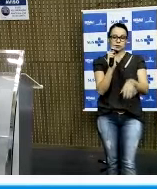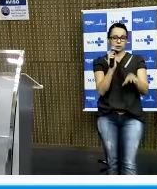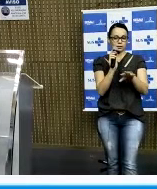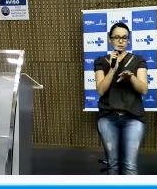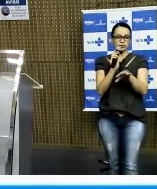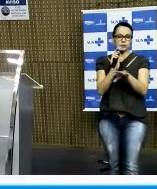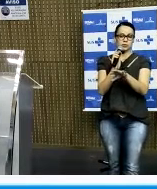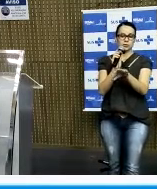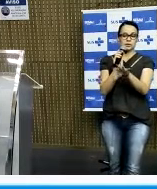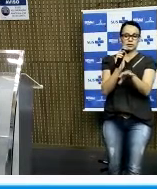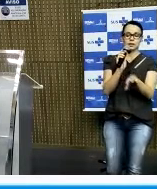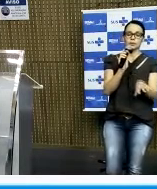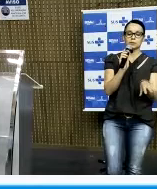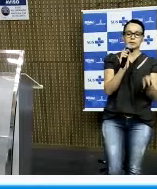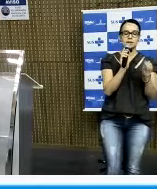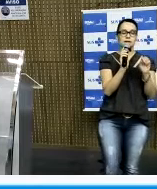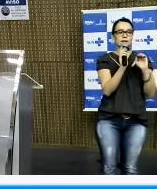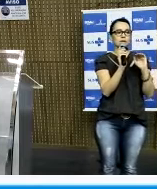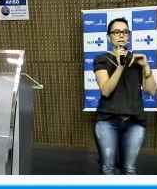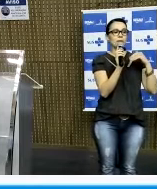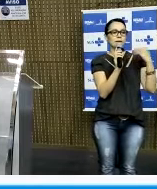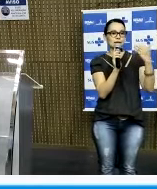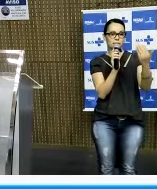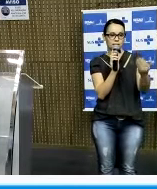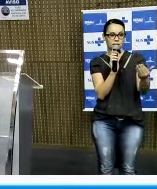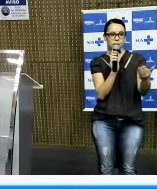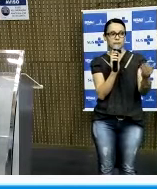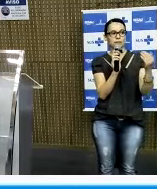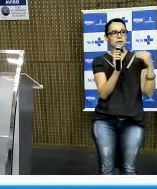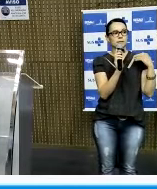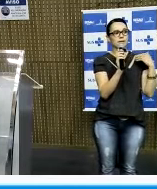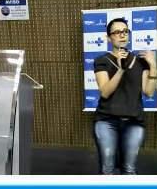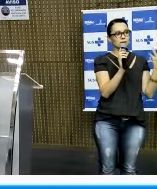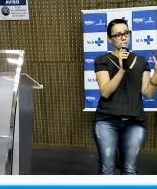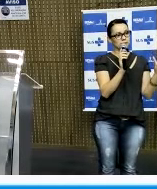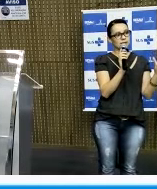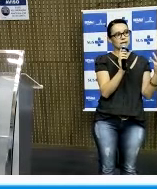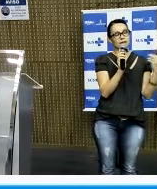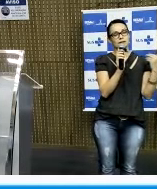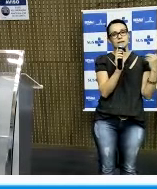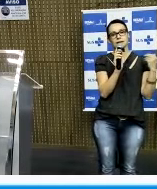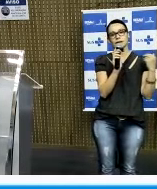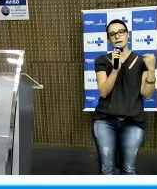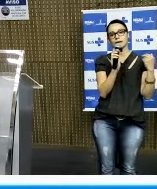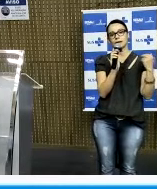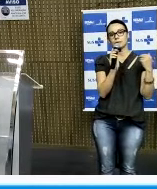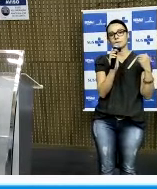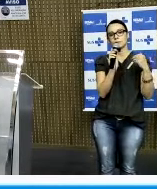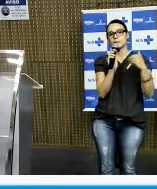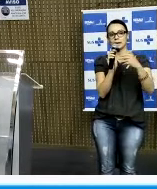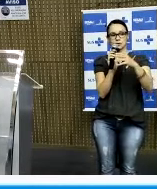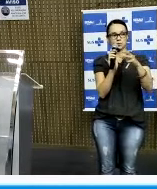Antes de discutir os indicadores, só para conhecimento, nós prestamos assistência